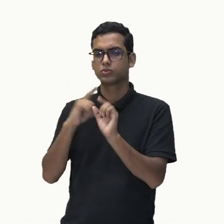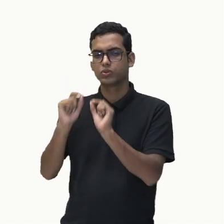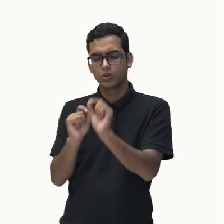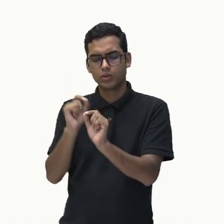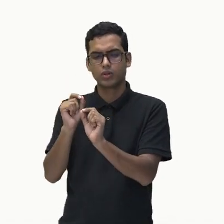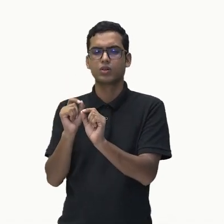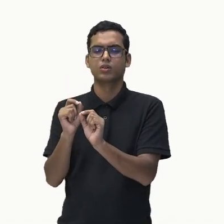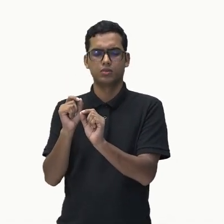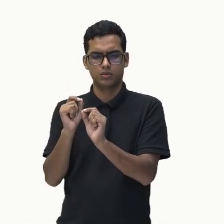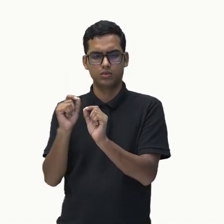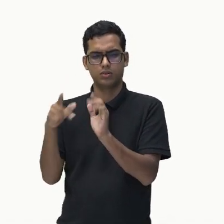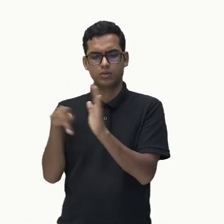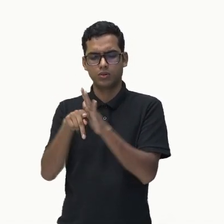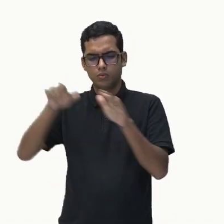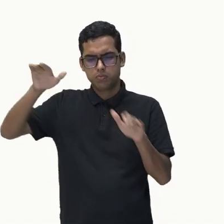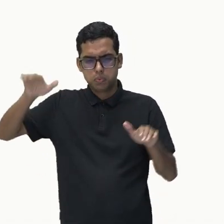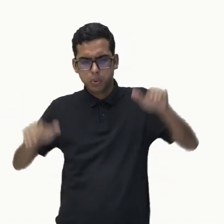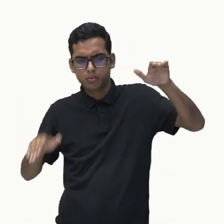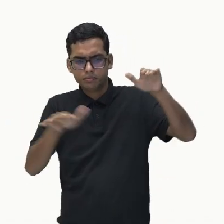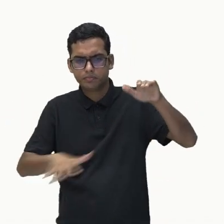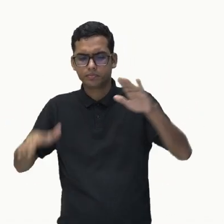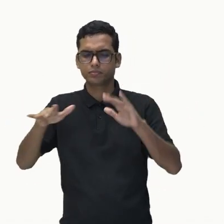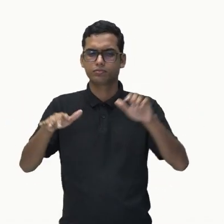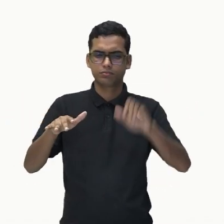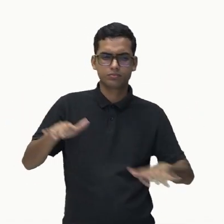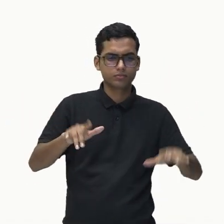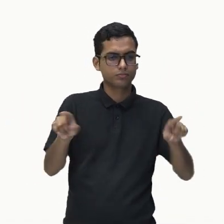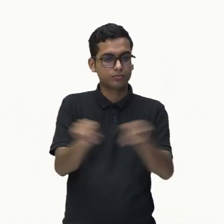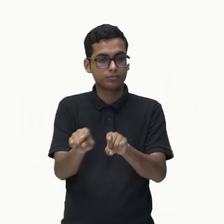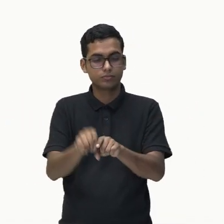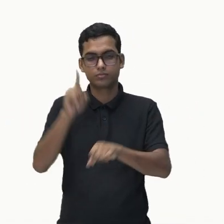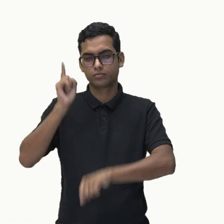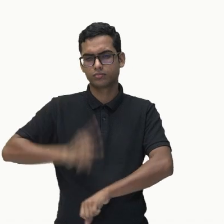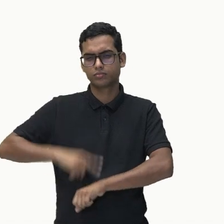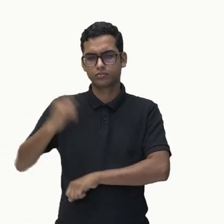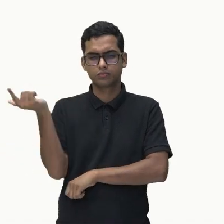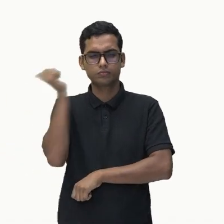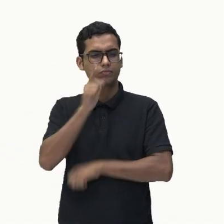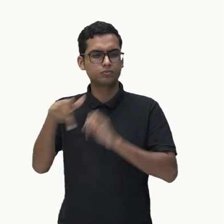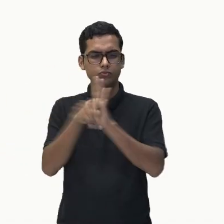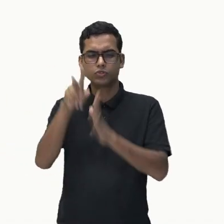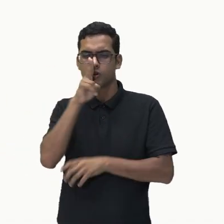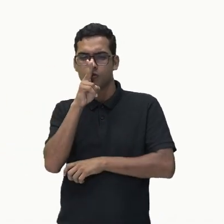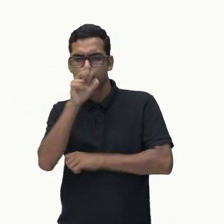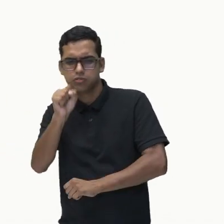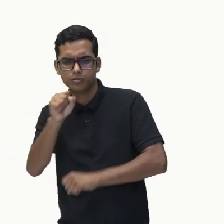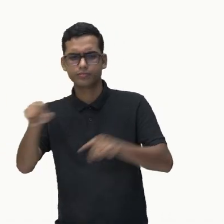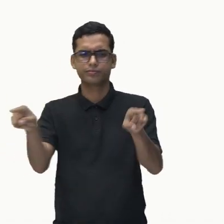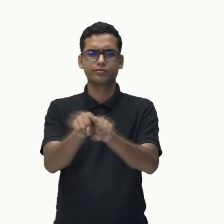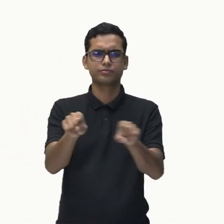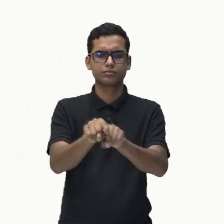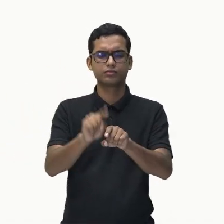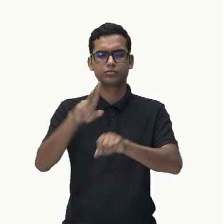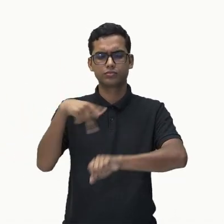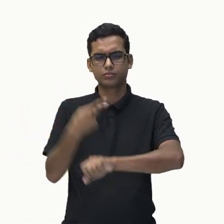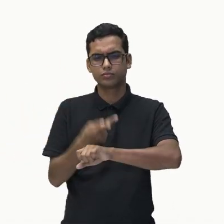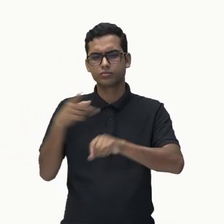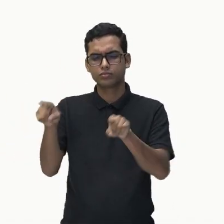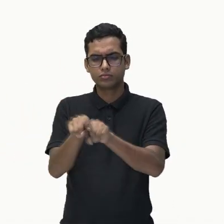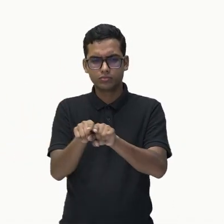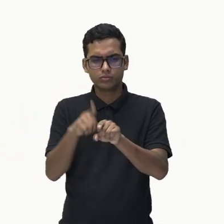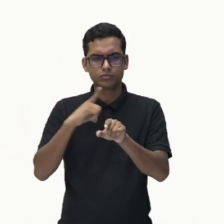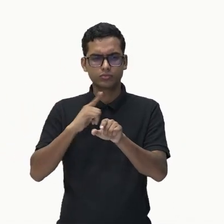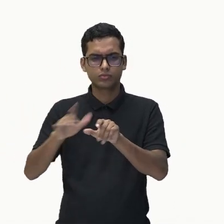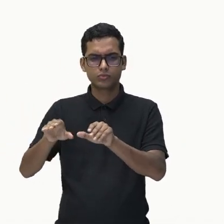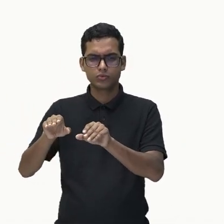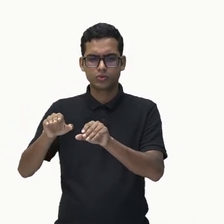áreas. Logo, o que se ganha na intensidade da força perde-se no deslocamento do